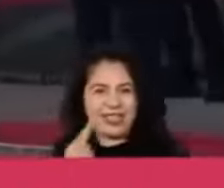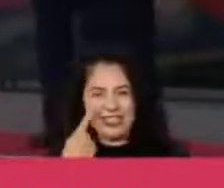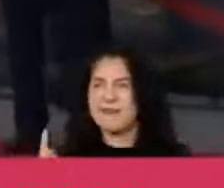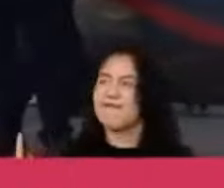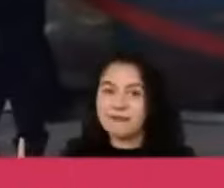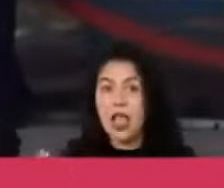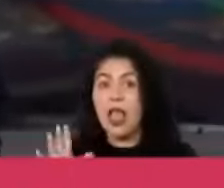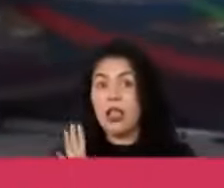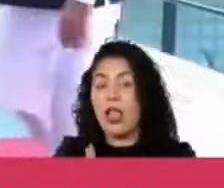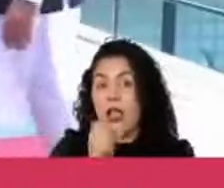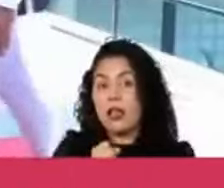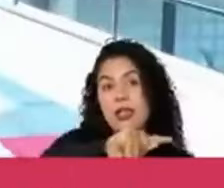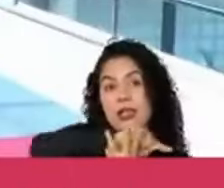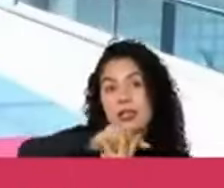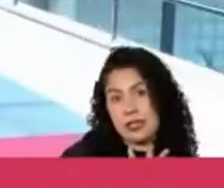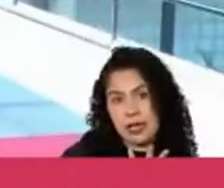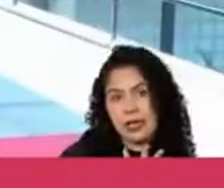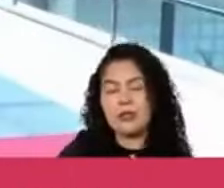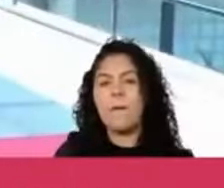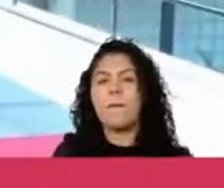Narendra Modi, da Índia, né?